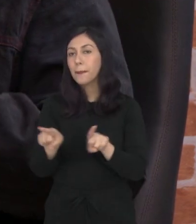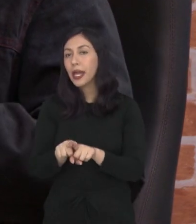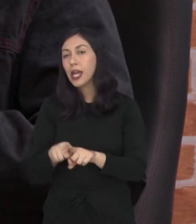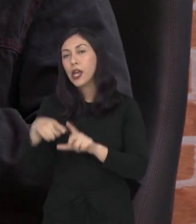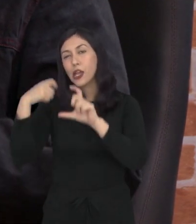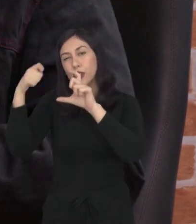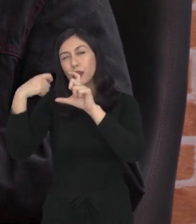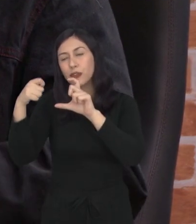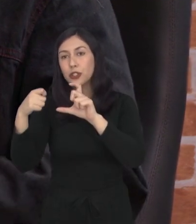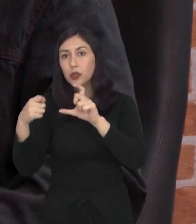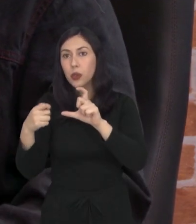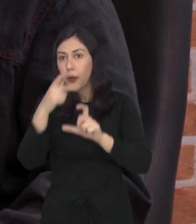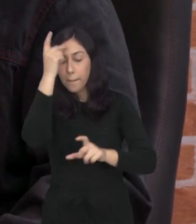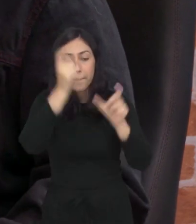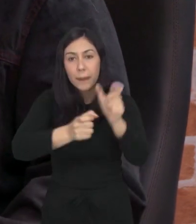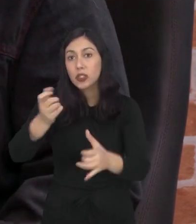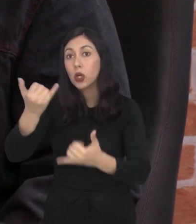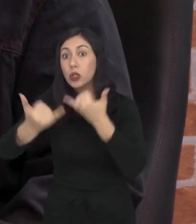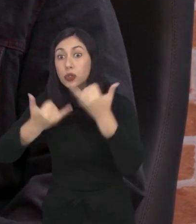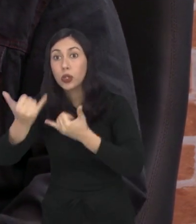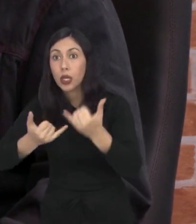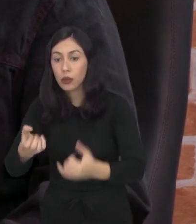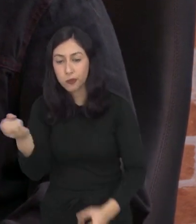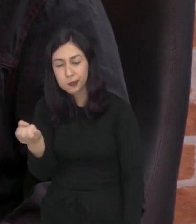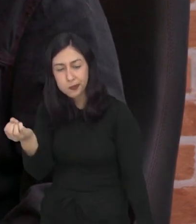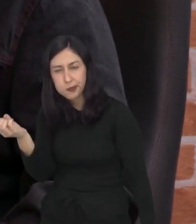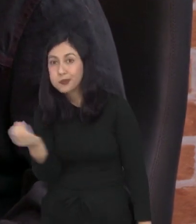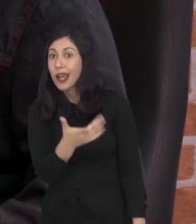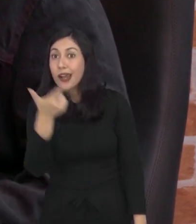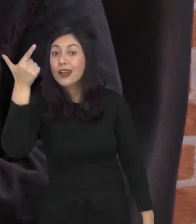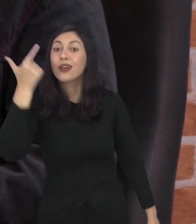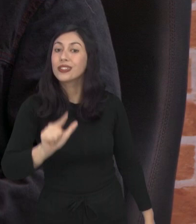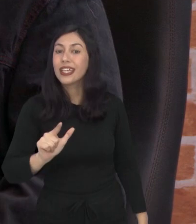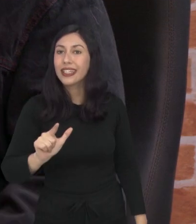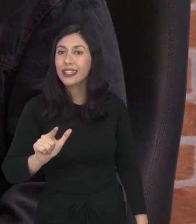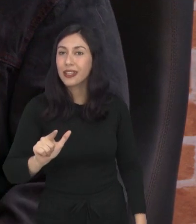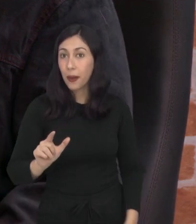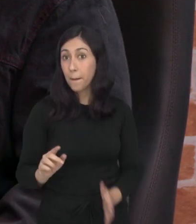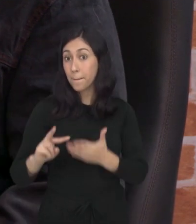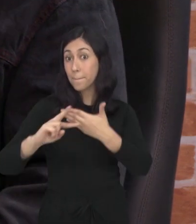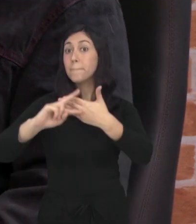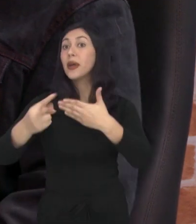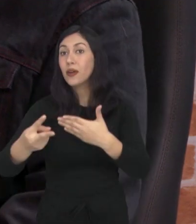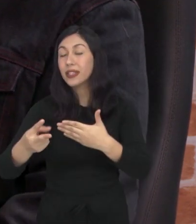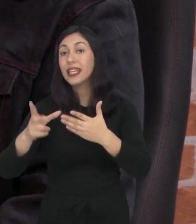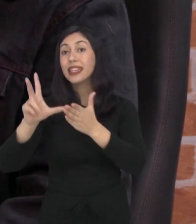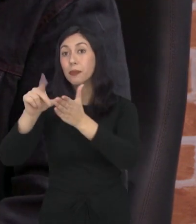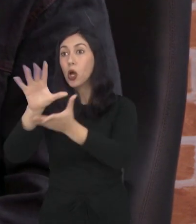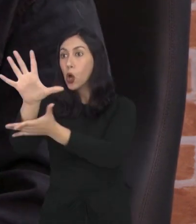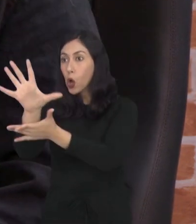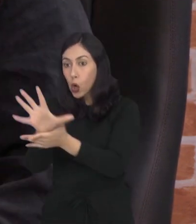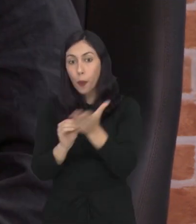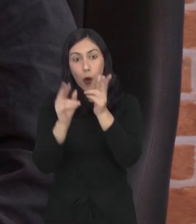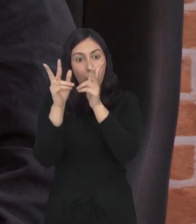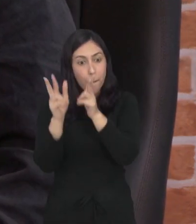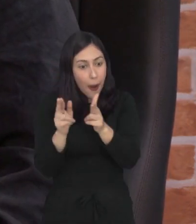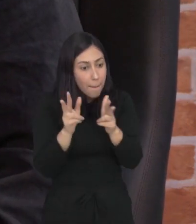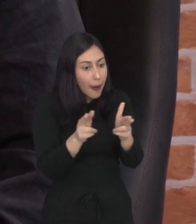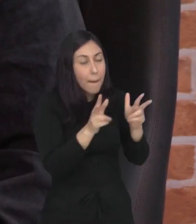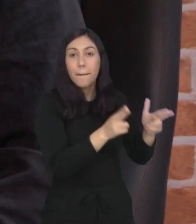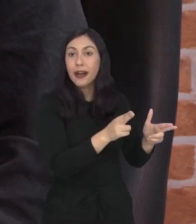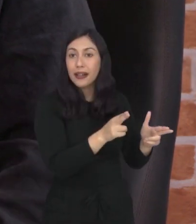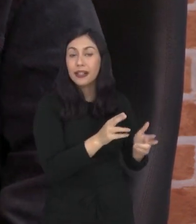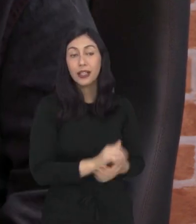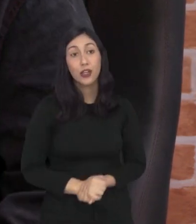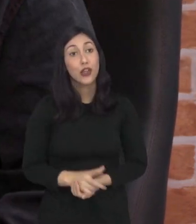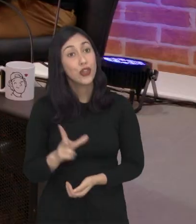cena, tipo assim, os jogadores jogando, tipo, um cara rola o dado, aí ele acerta, ele falou um negócio lá, daí na série os caras fizeram exatamente igual. Então, Os assim, caras levaram